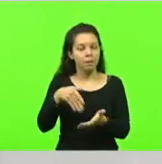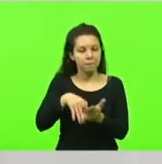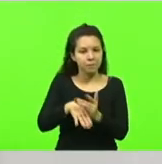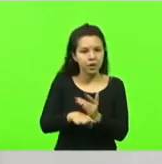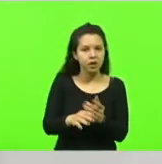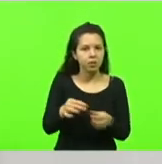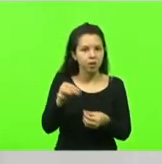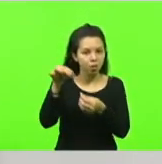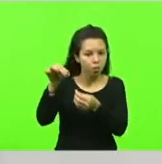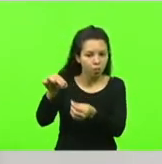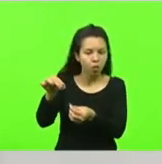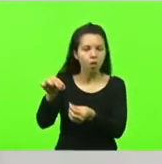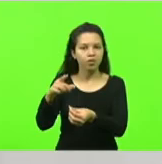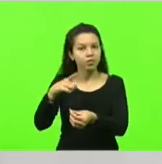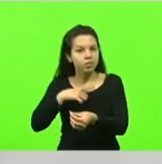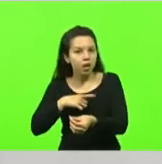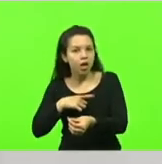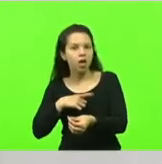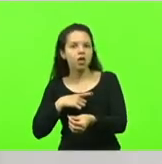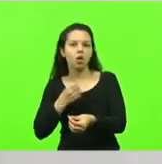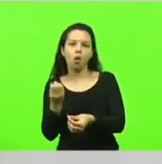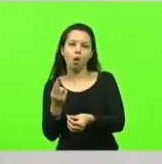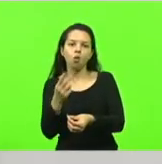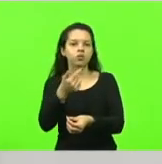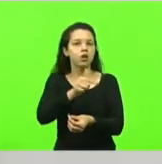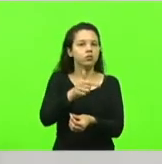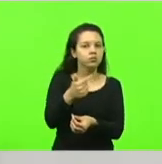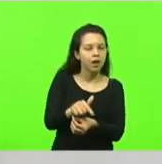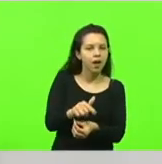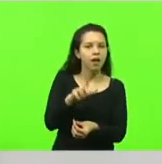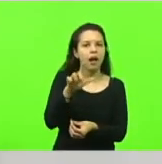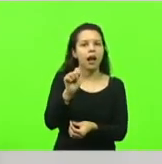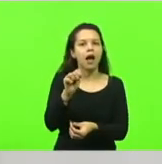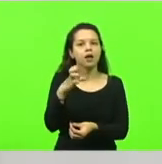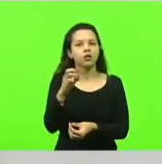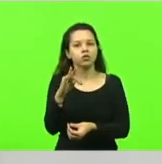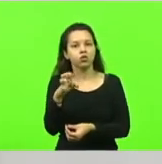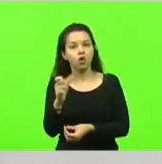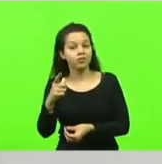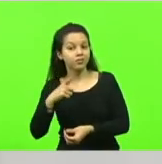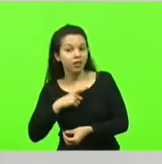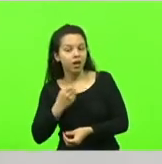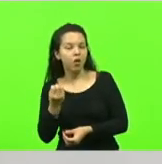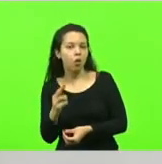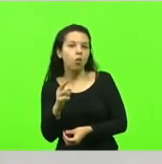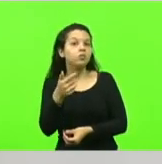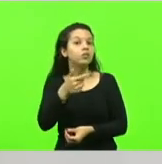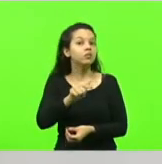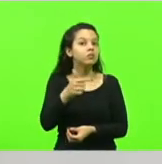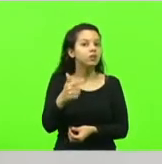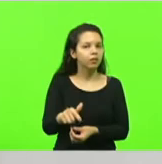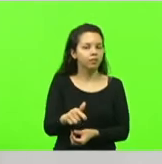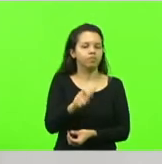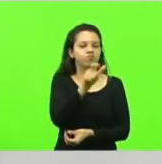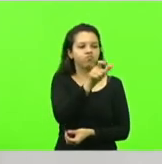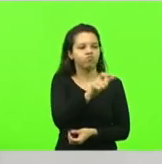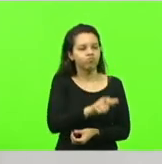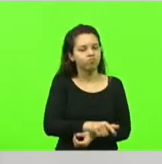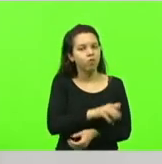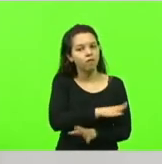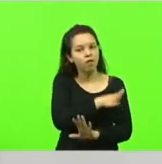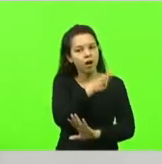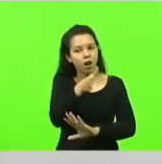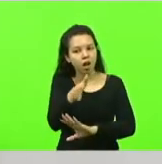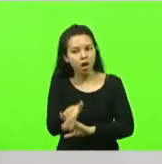glúten, não tem glúten. Lactose, não tem lactose. Para que o consumidor possa ir lá se alimentar